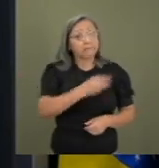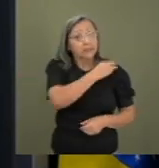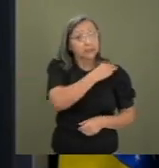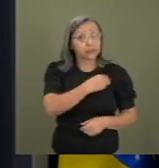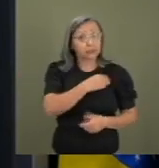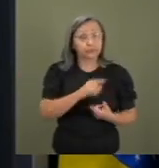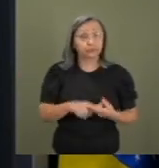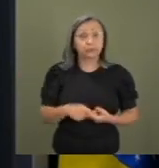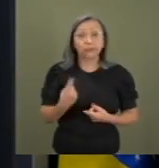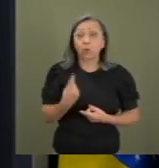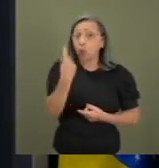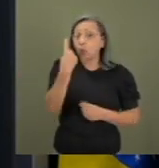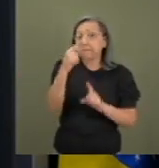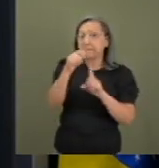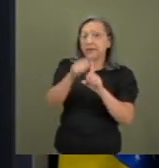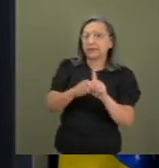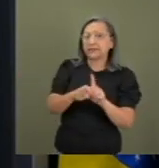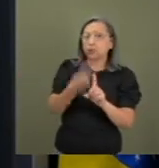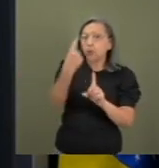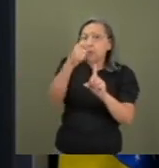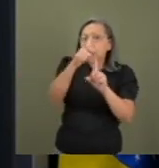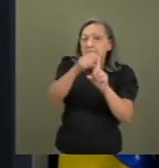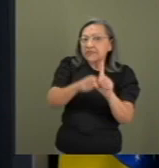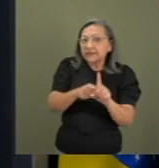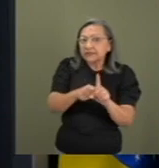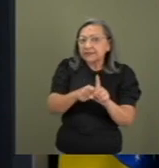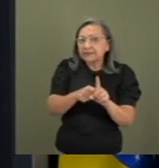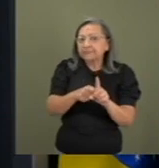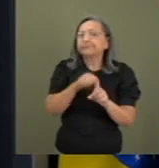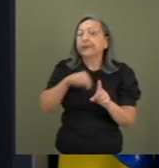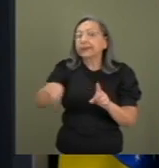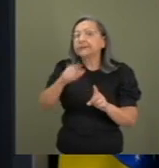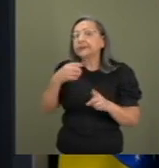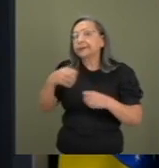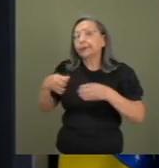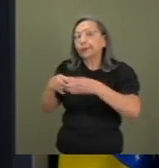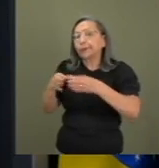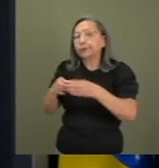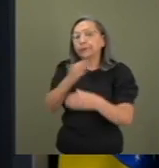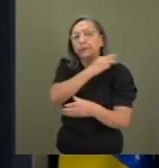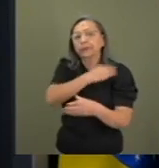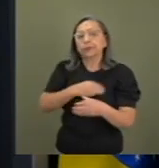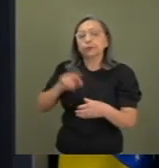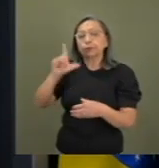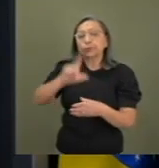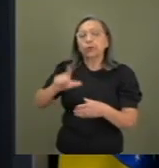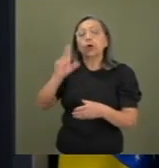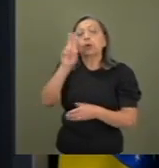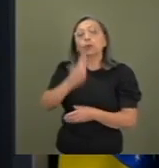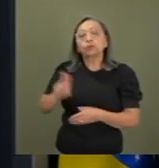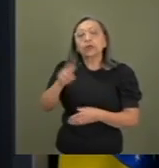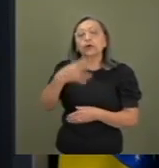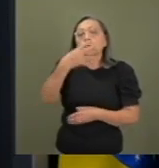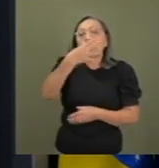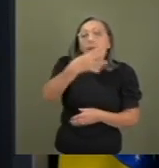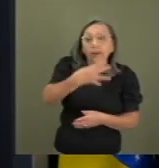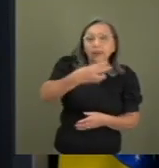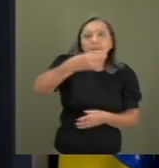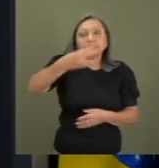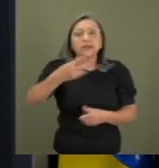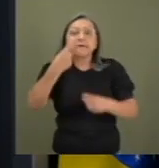Em um único mês, os ministros de Lula usaram por 43 vezes os aviões da